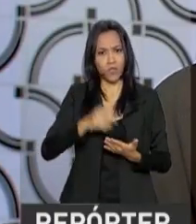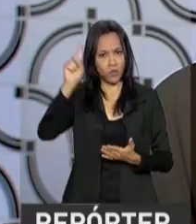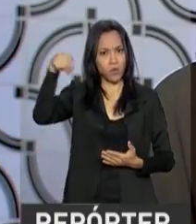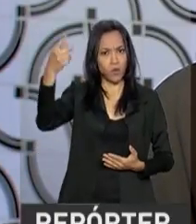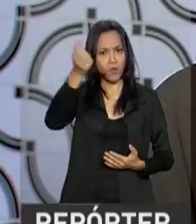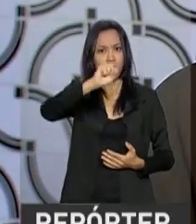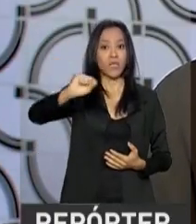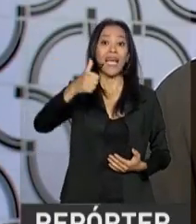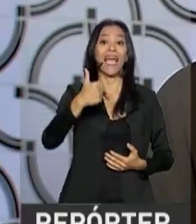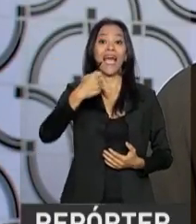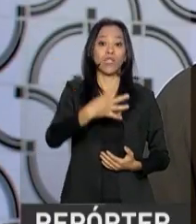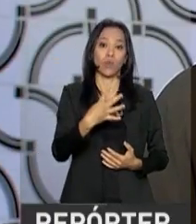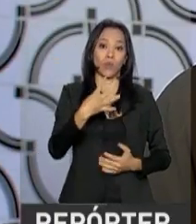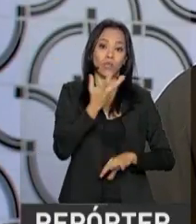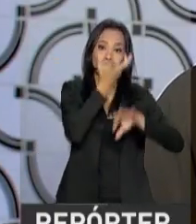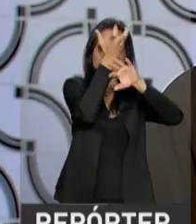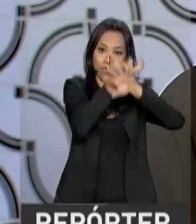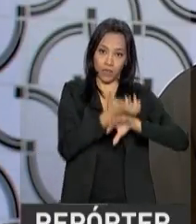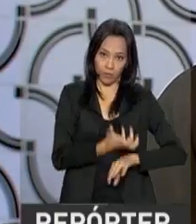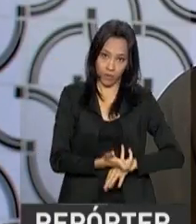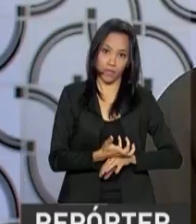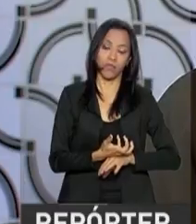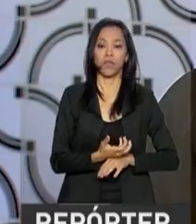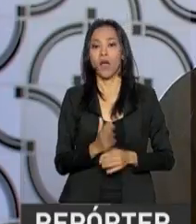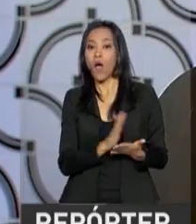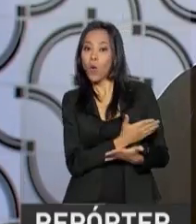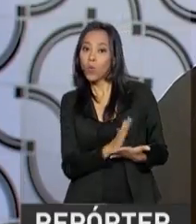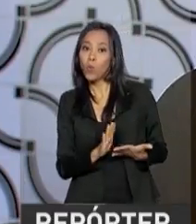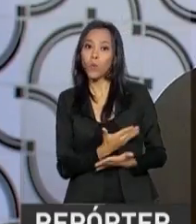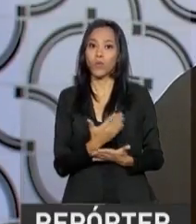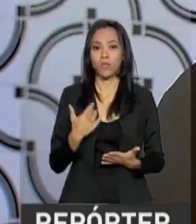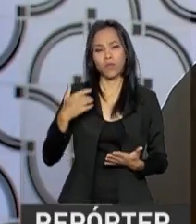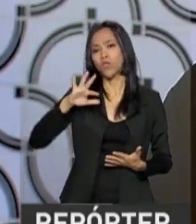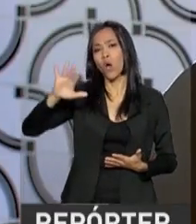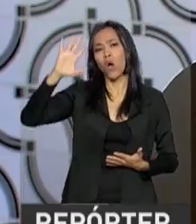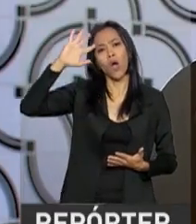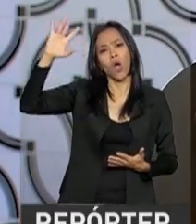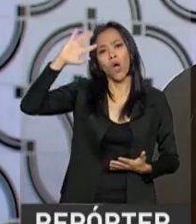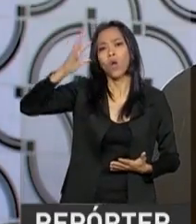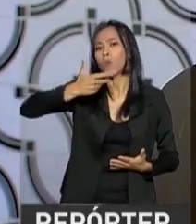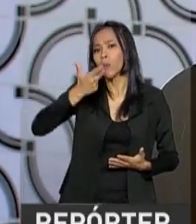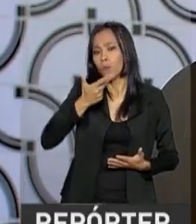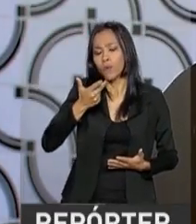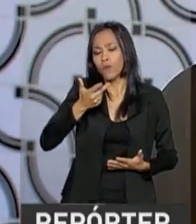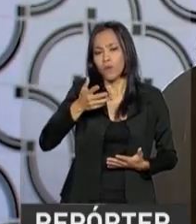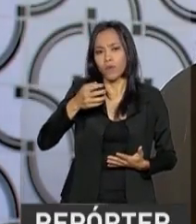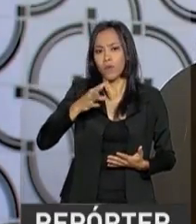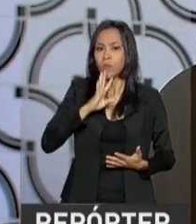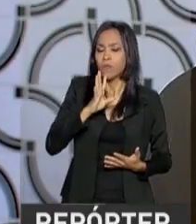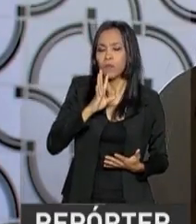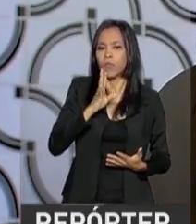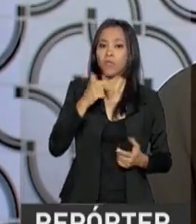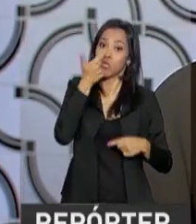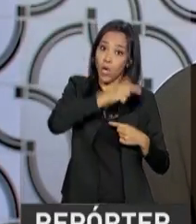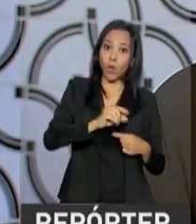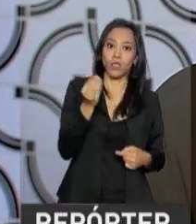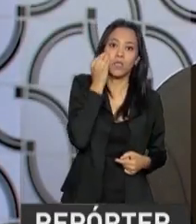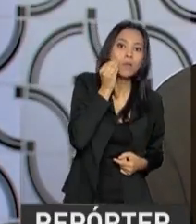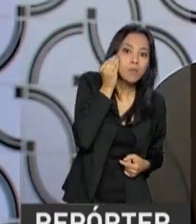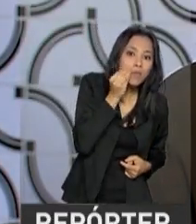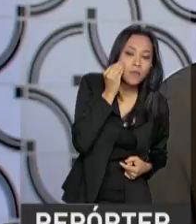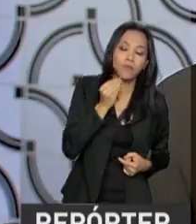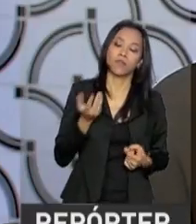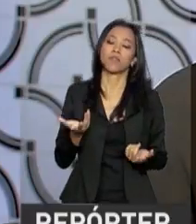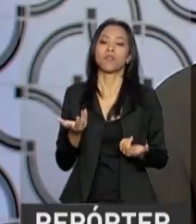14 disciplinas. Entre as quais algumas mais teóricas, outras que pretendem ser mais práticas. E